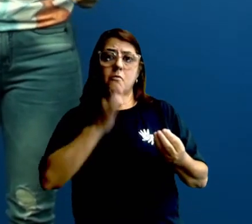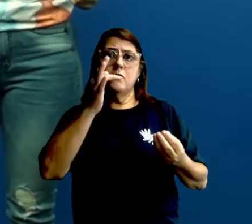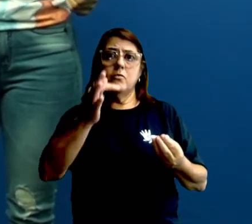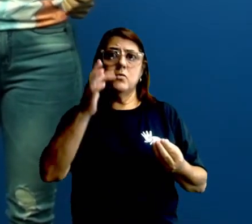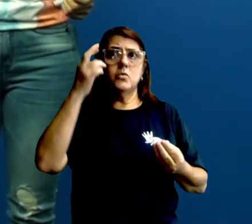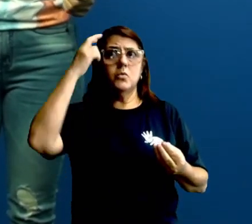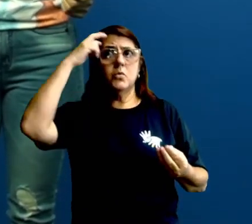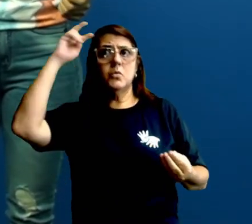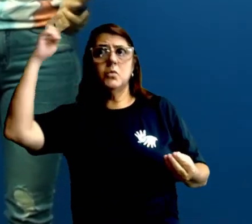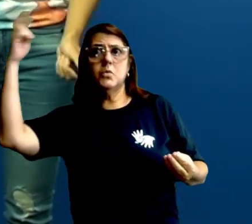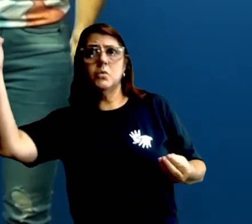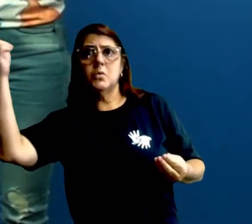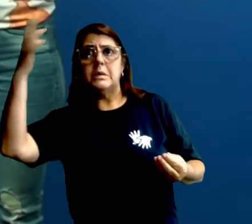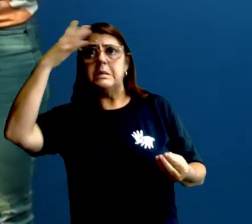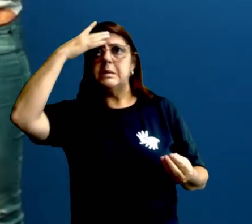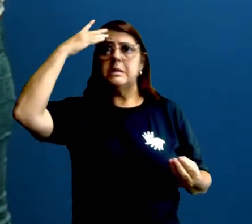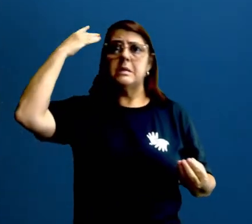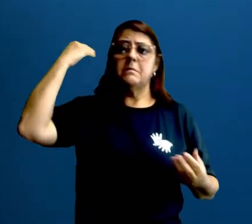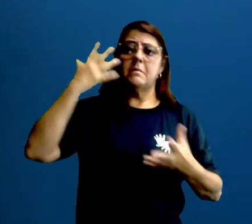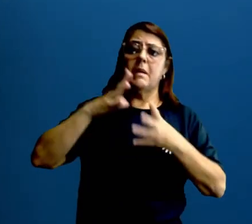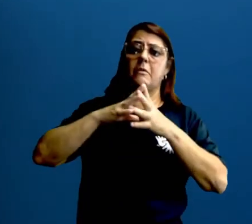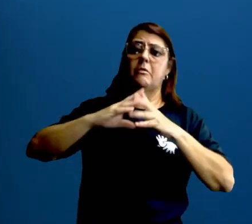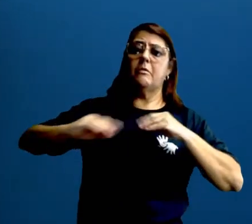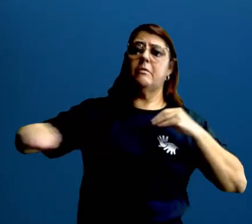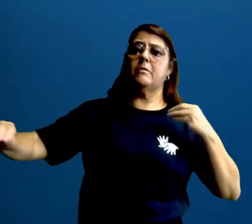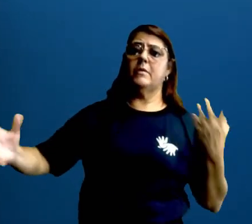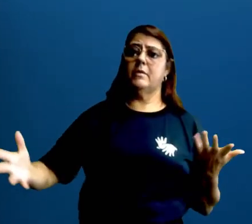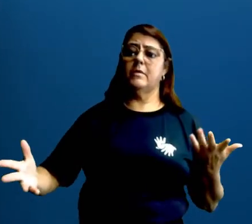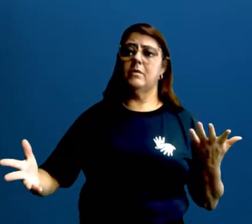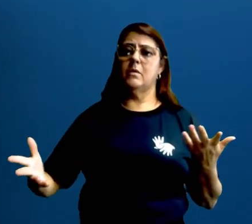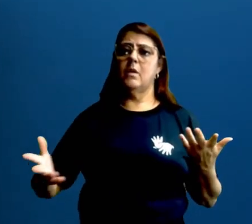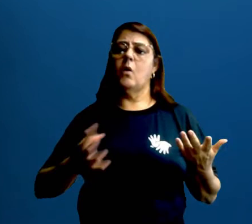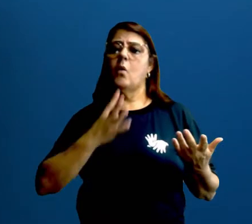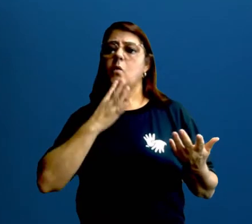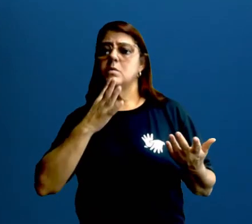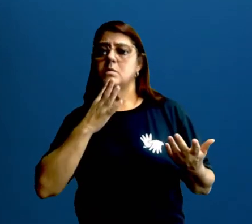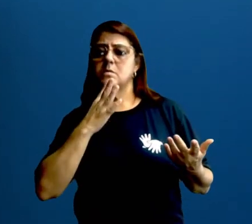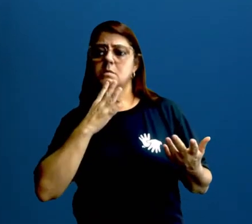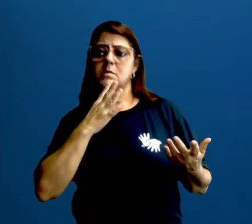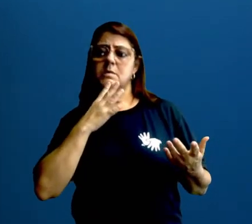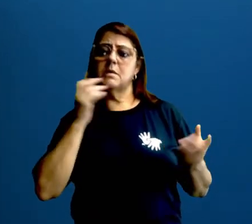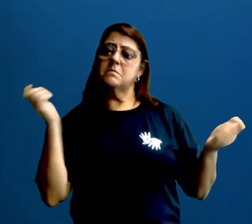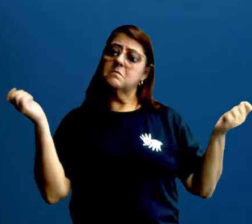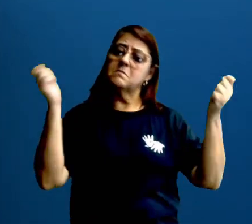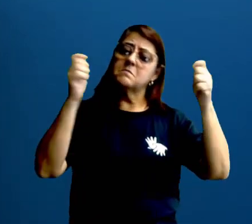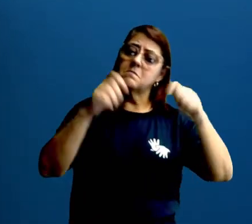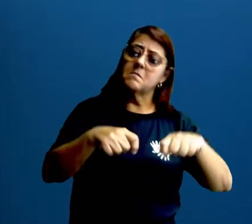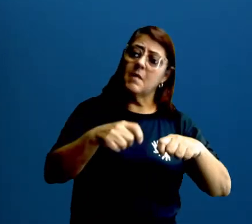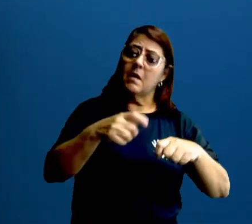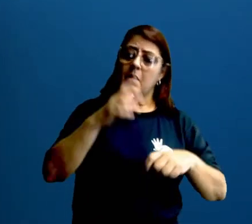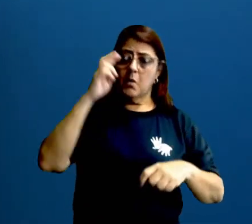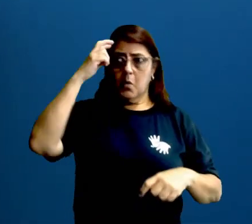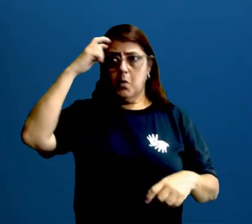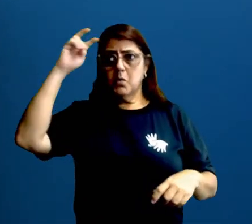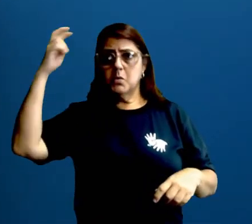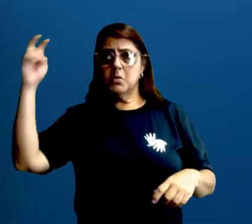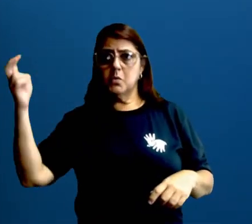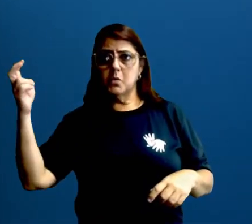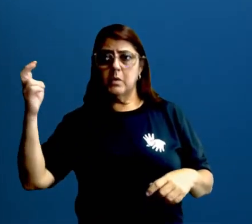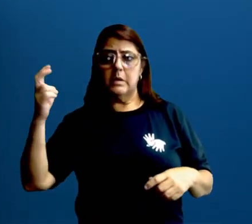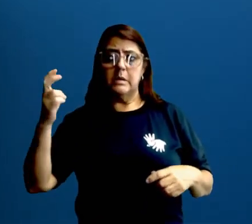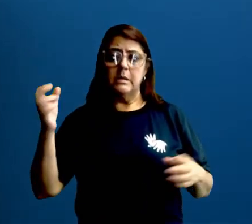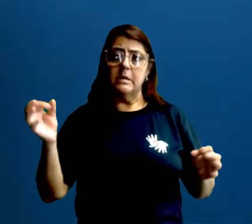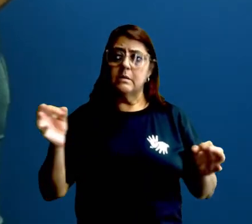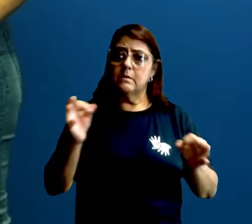riqueza cultural teria sido perdido. Então, uma forma de reconhecer e dar possibilidade para que essa cultura